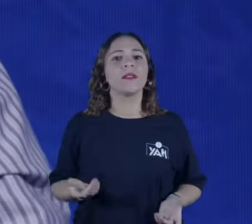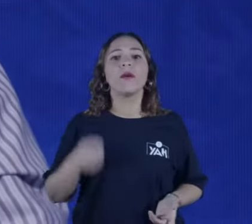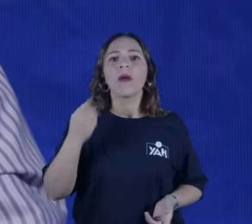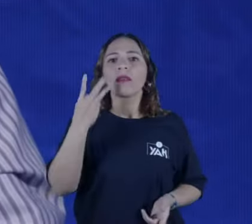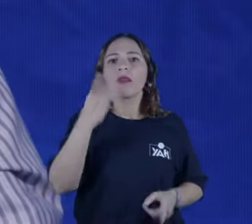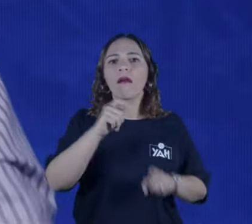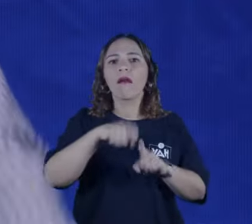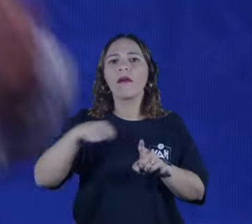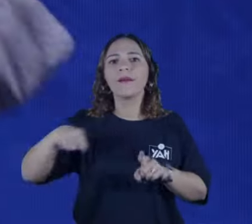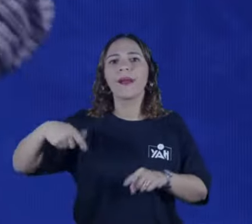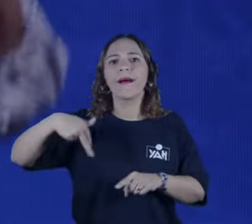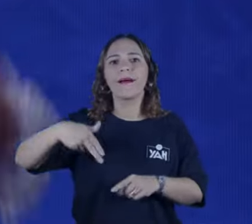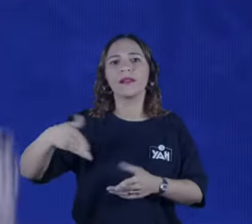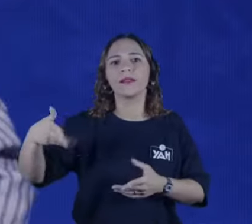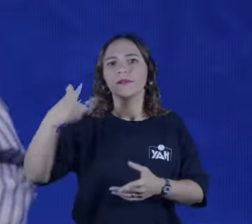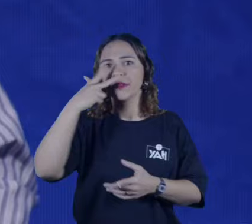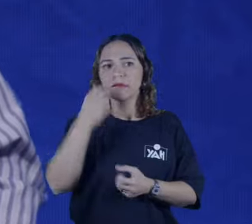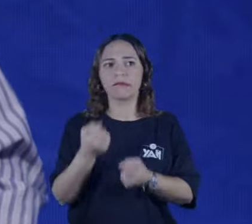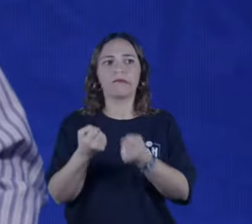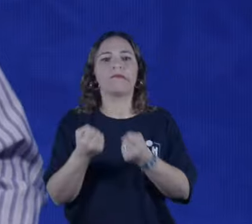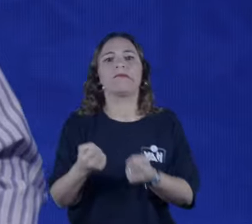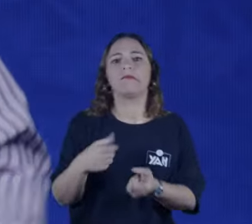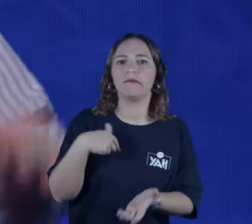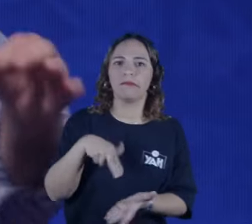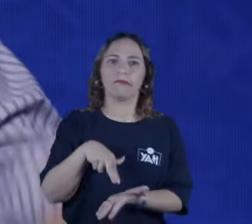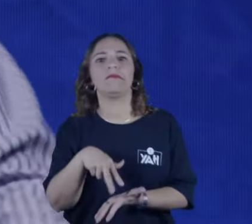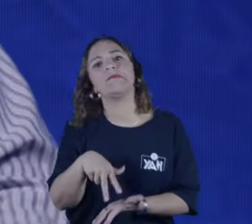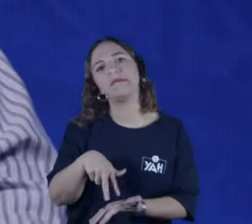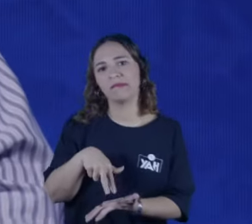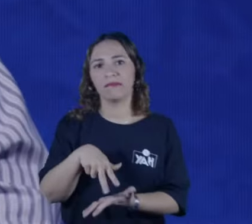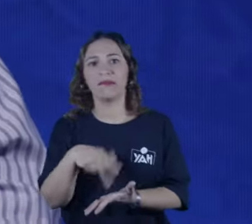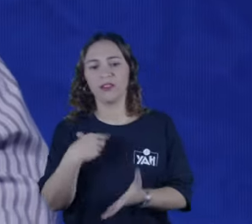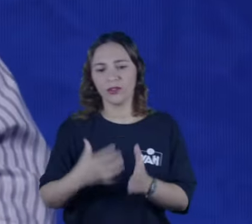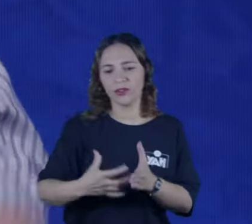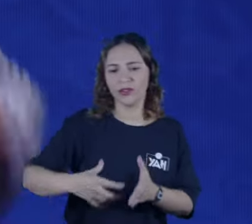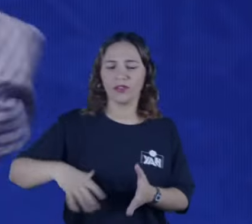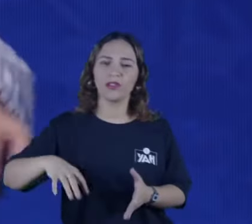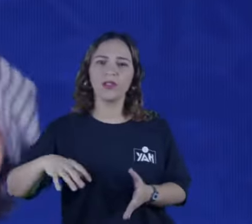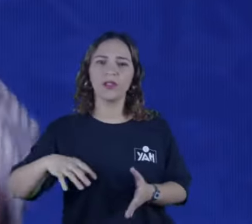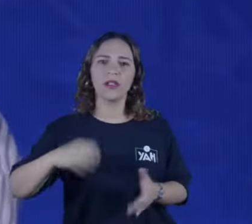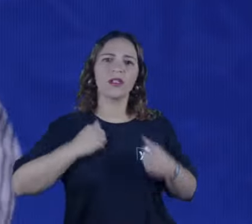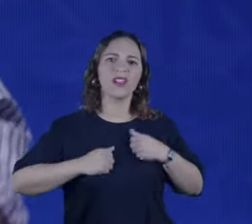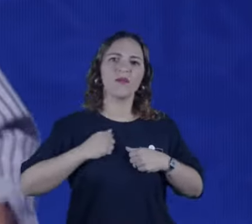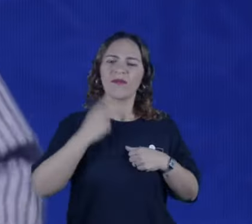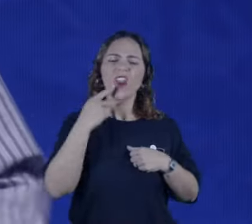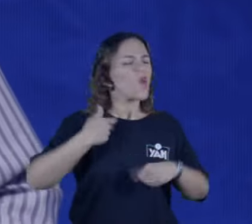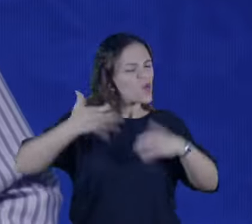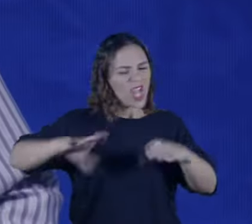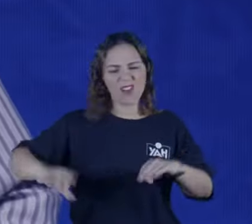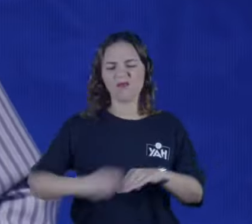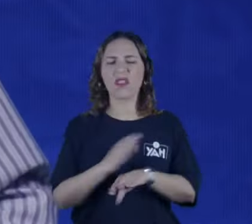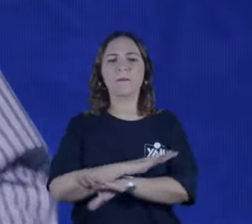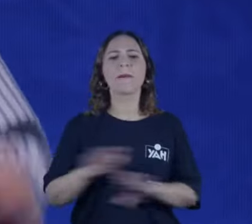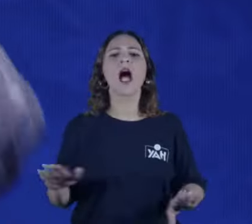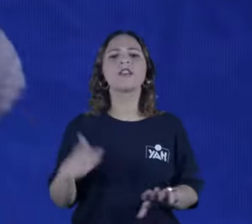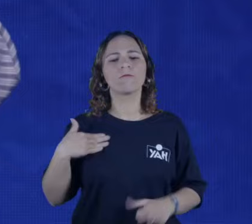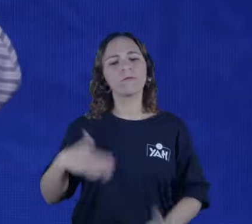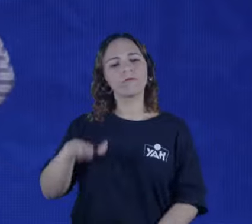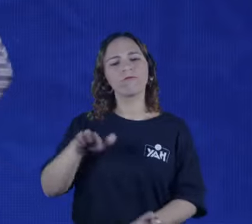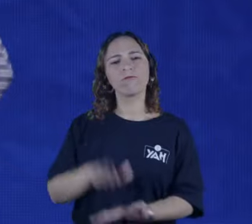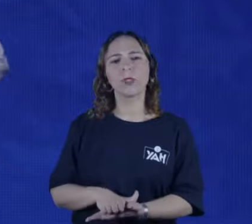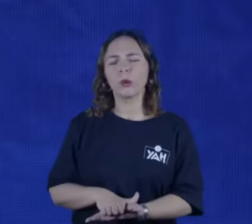3 meses andando com essa bota aqui, que pesa uns 3 quilos. Eu tiro essa bota para tomar banho e falo, não vou usar mais. Põe o pé no